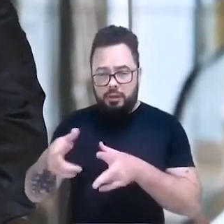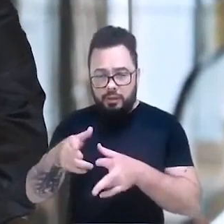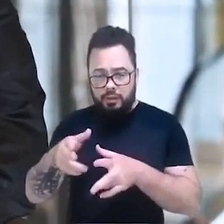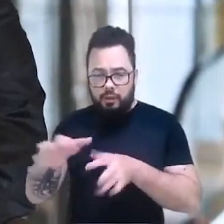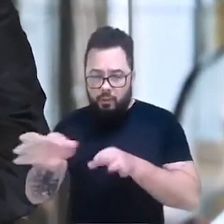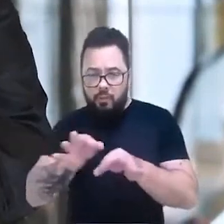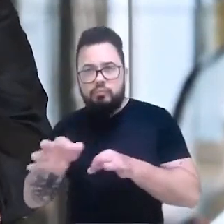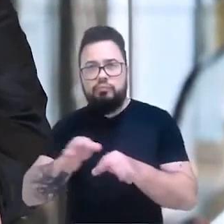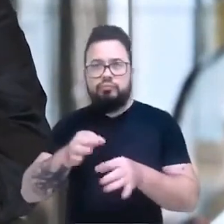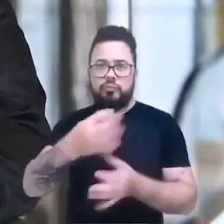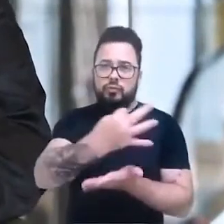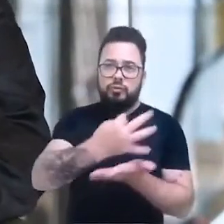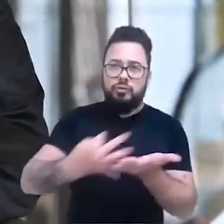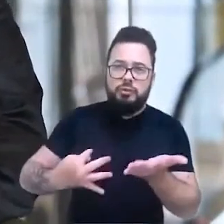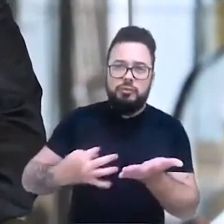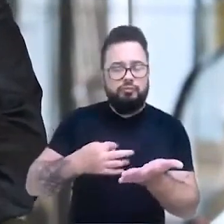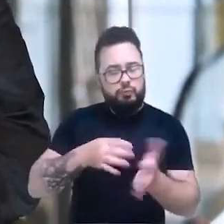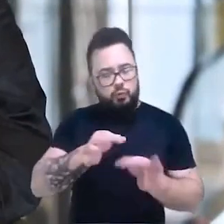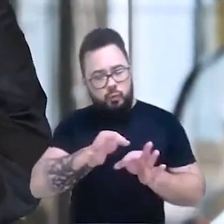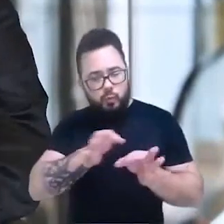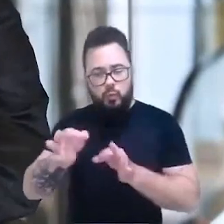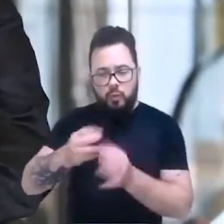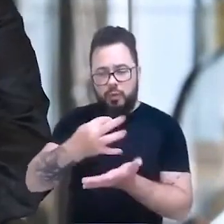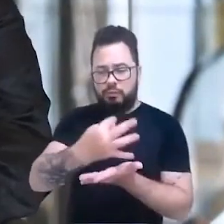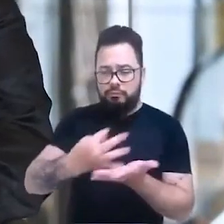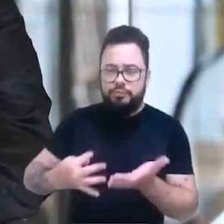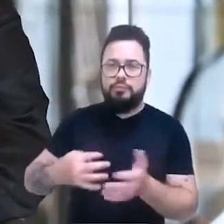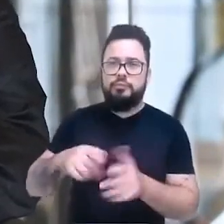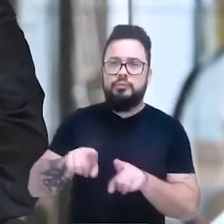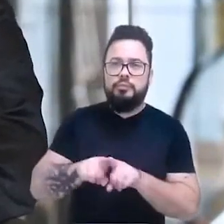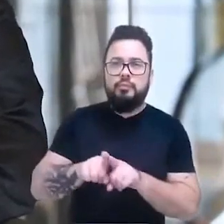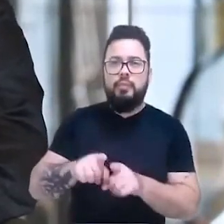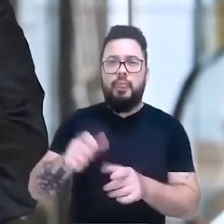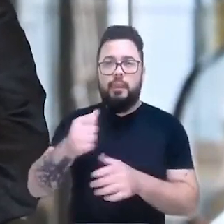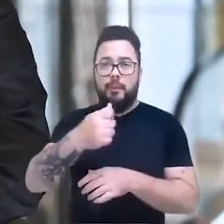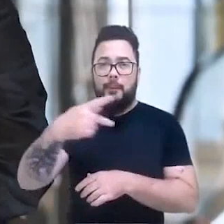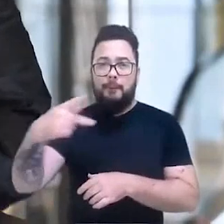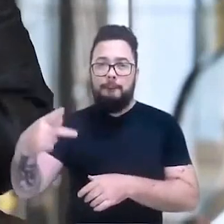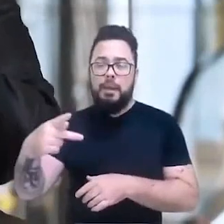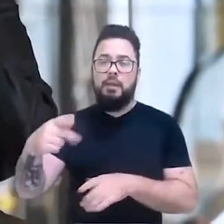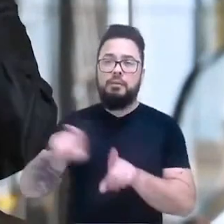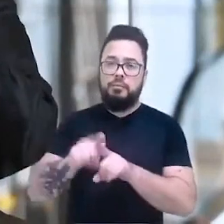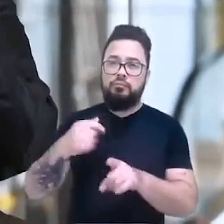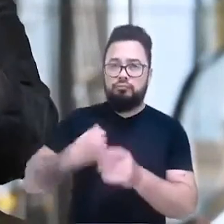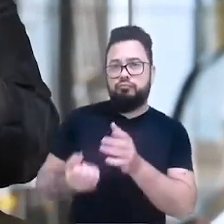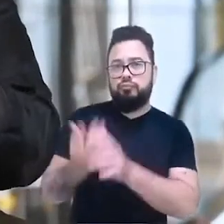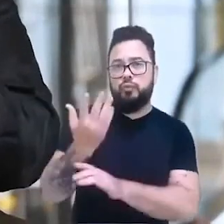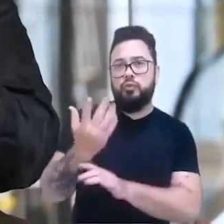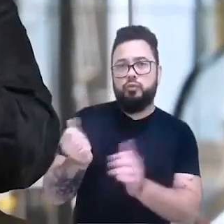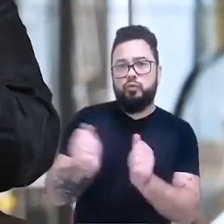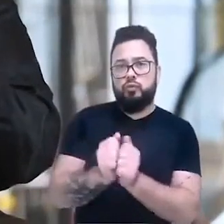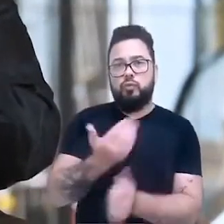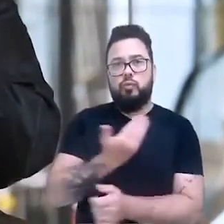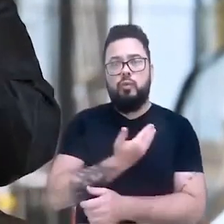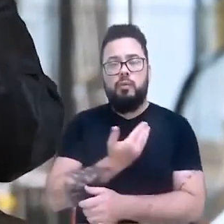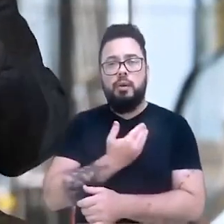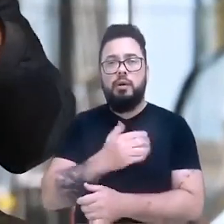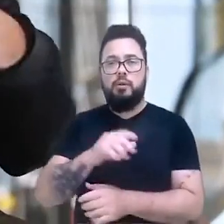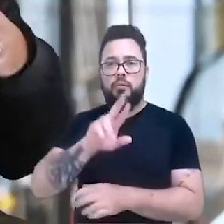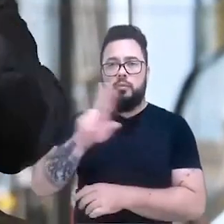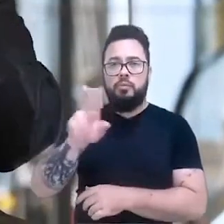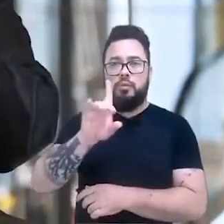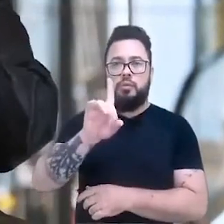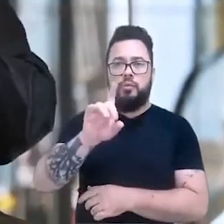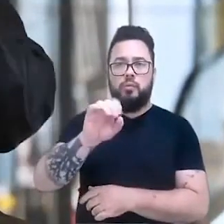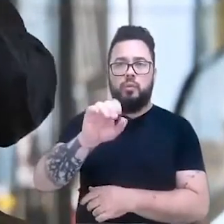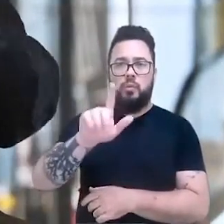autores. É, montei um aplicativo com o Loureiro e com mais alguns sócios, que é um aplicativo para o comércio local. Então,